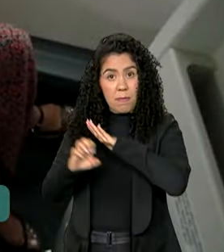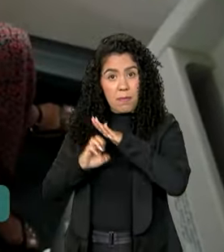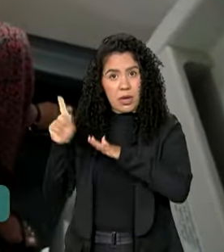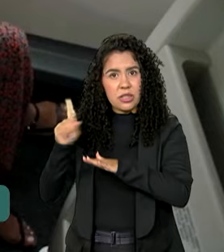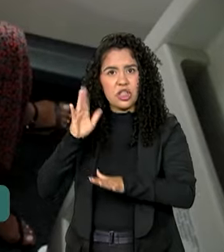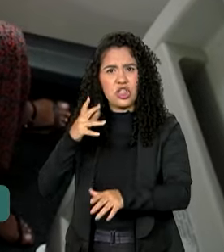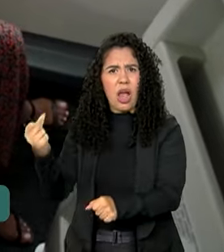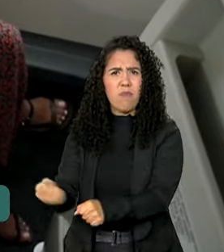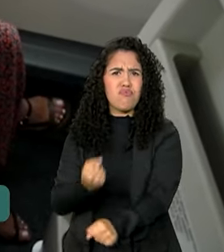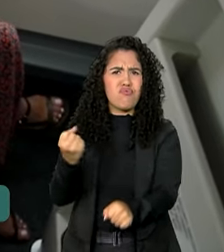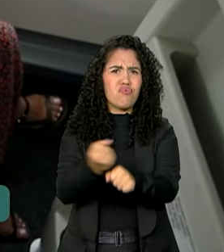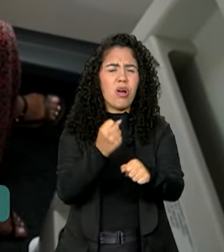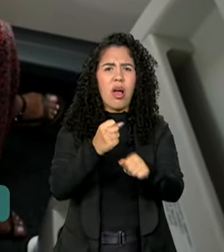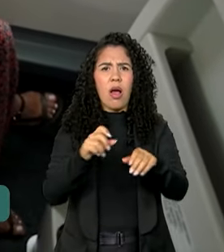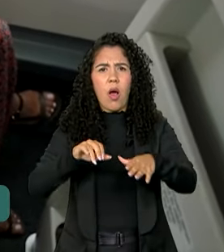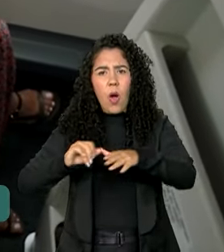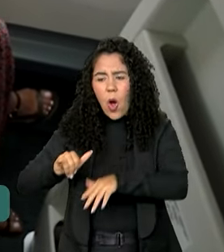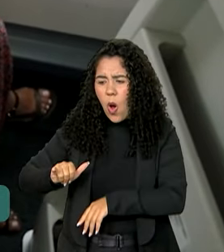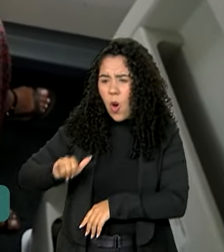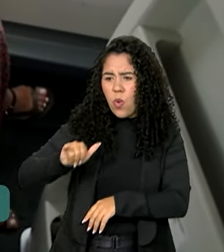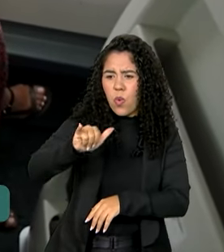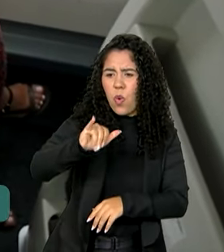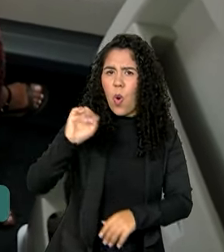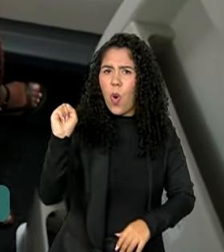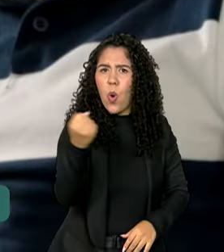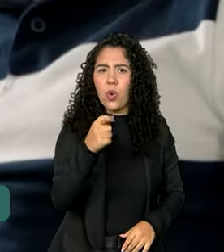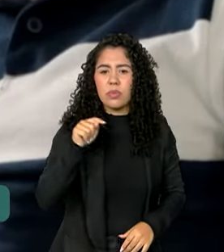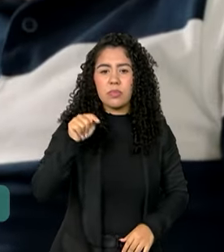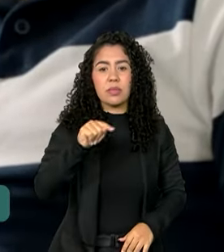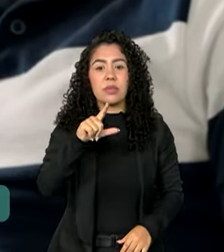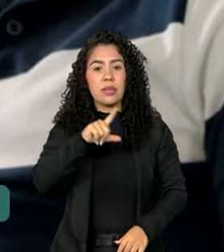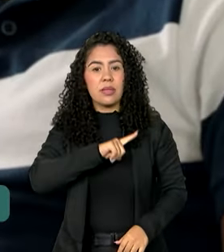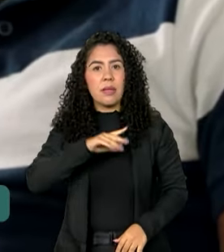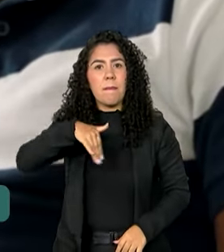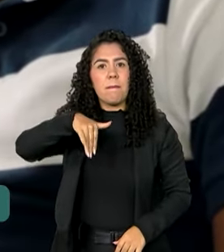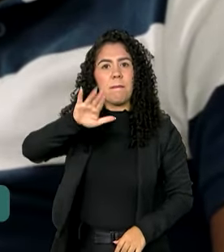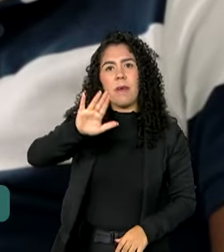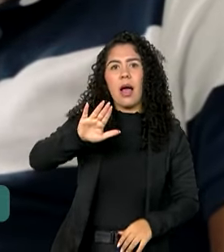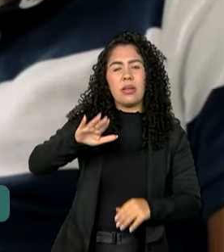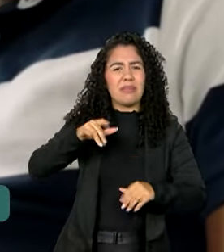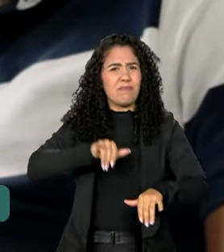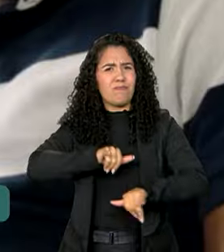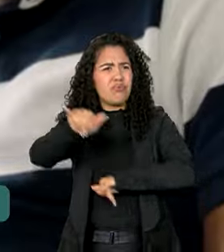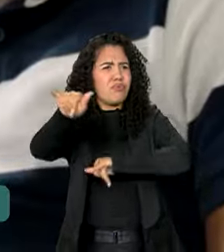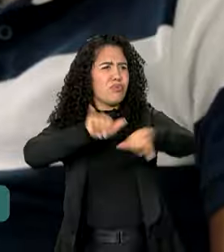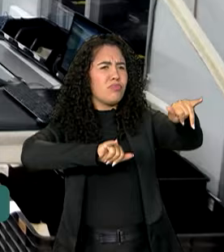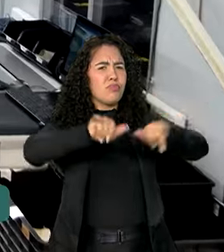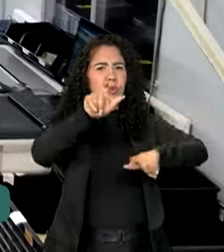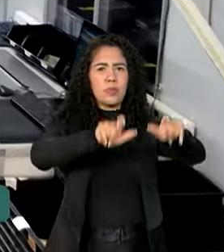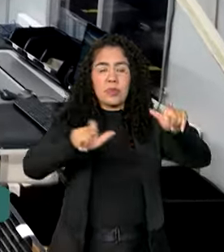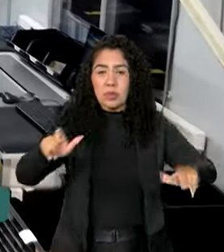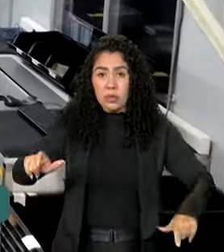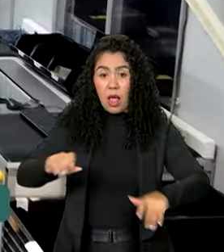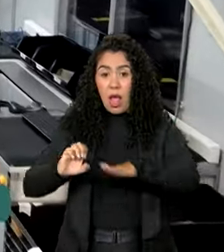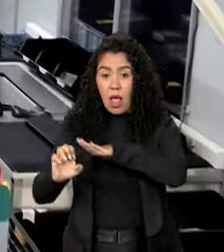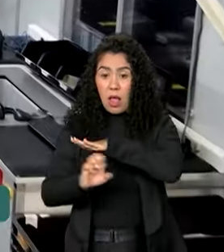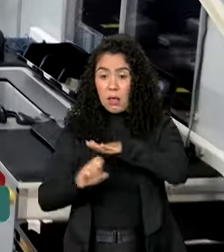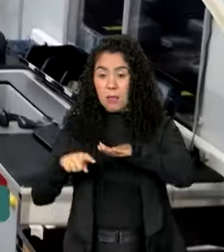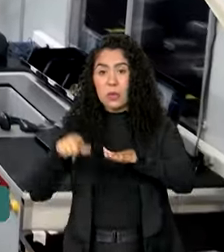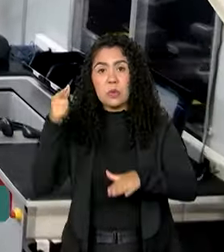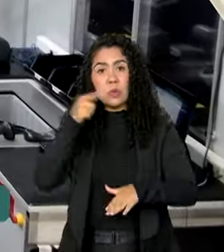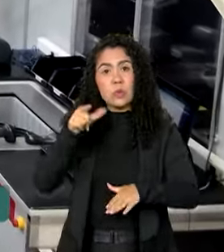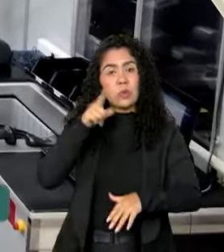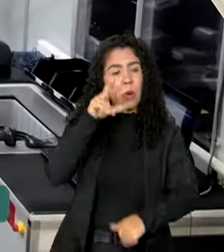São mais de 150 milhões de passageiros por ano no mundo. A empresa recuperou os níveis de